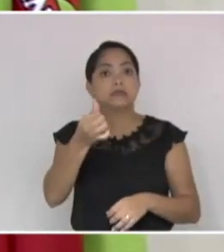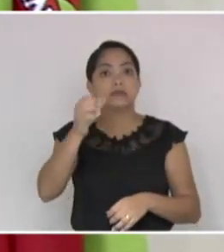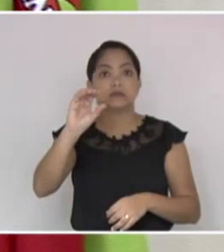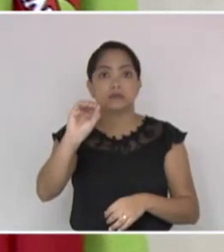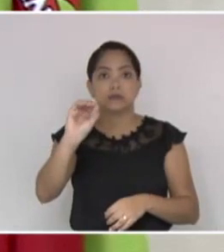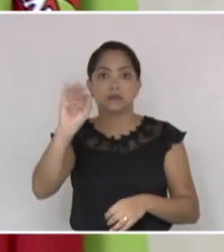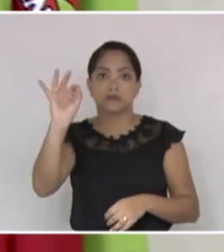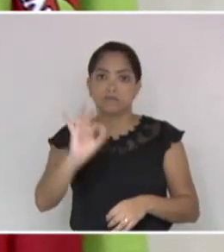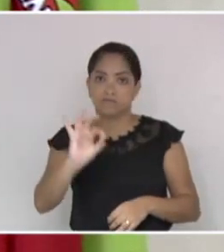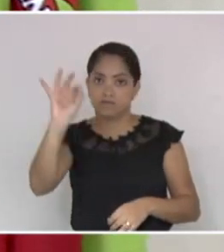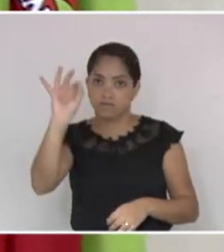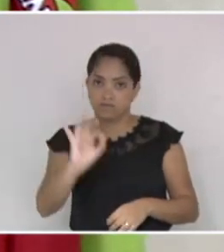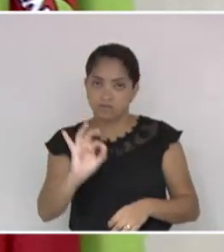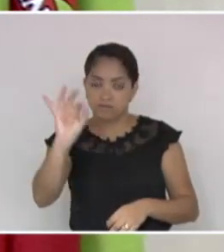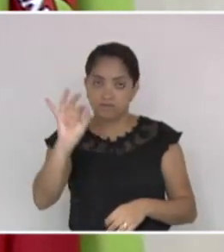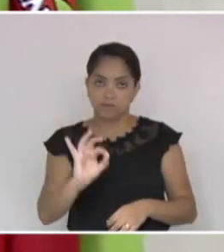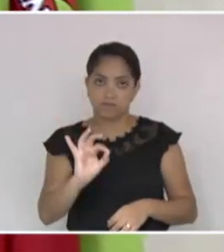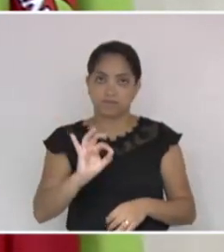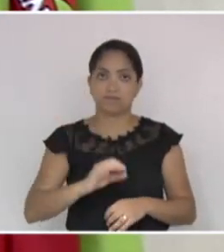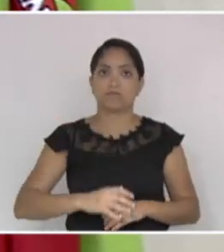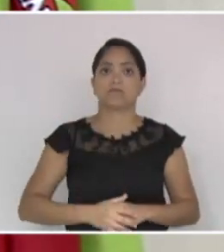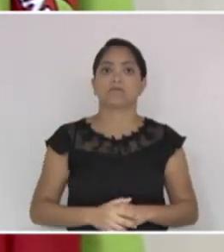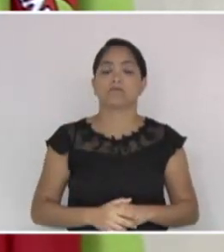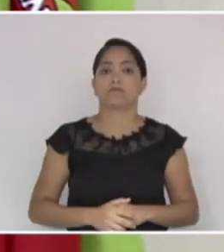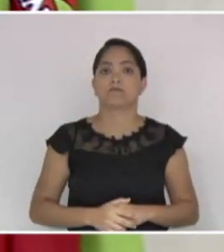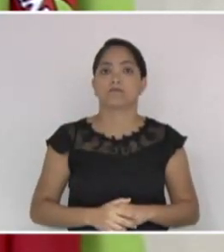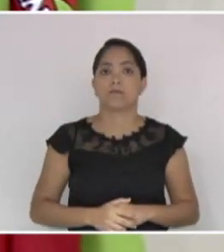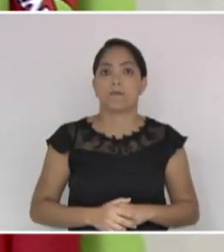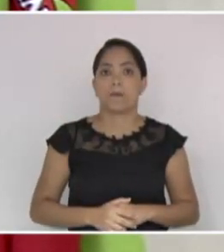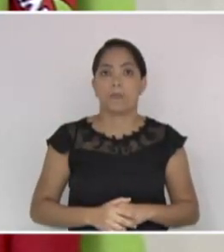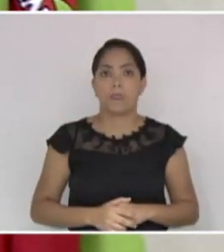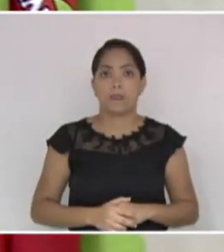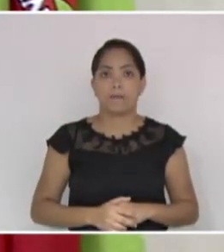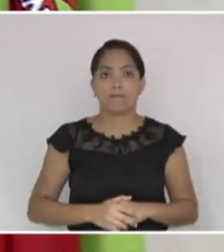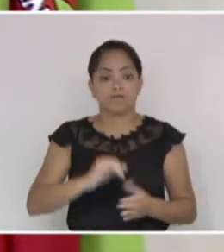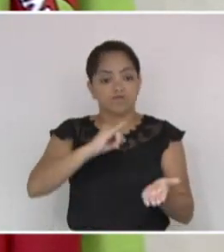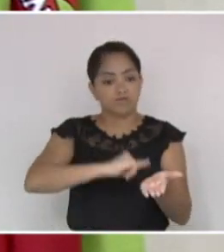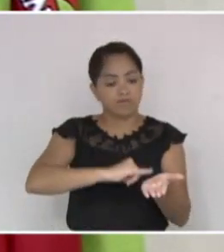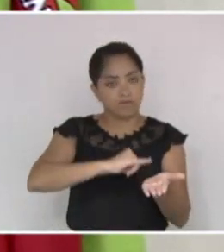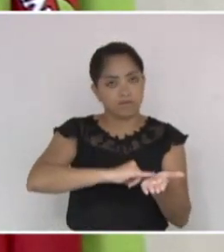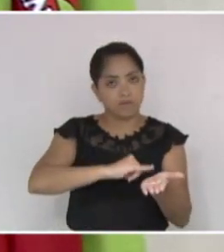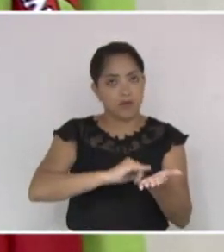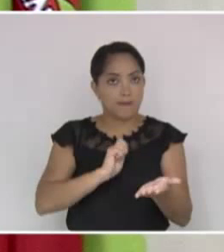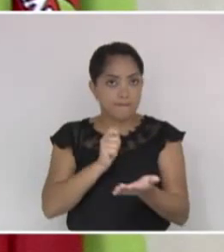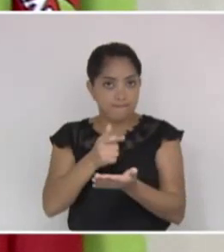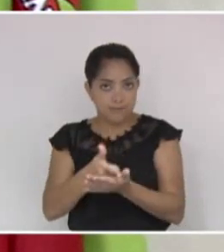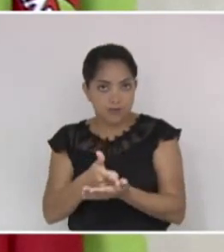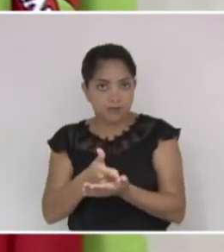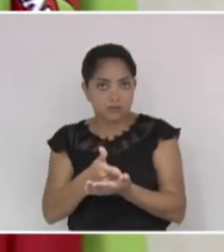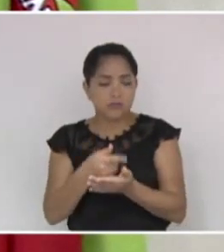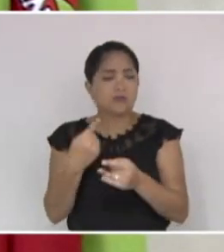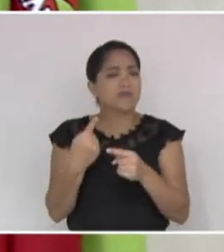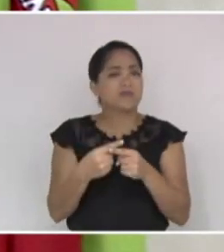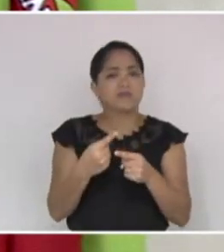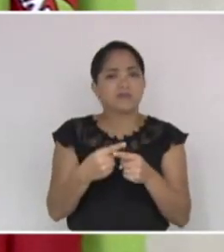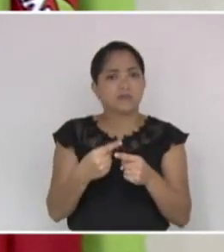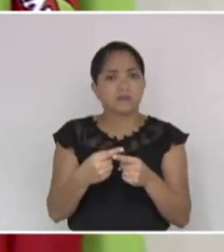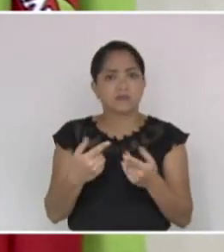65% dos seus rendimentos isentos da tributação federal. Por que não fazem esse